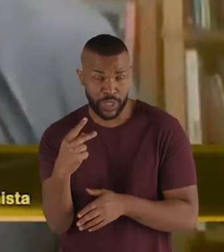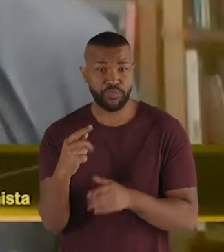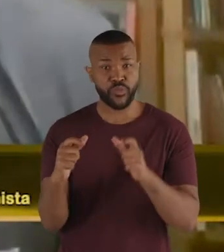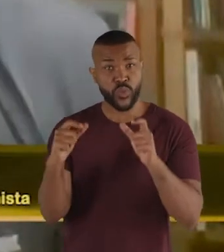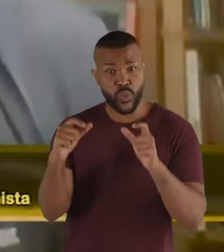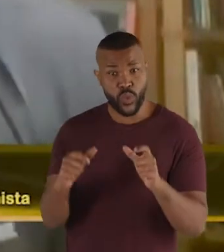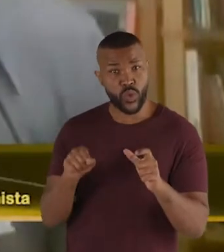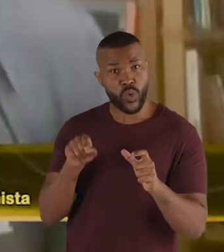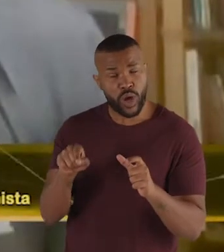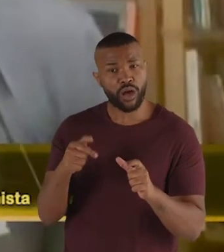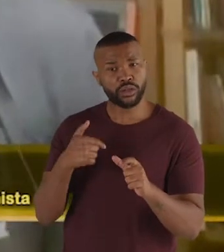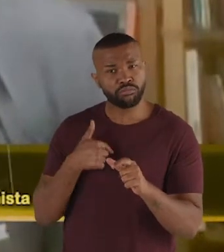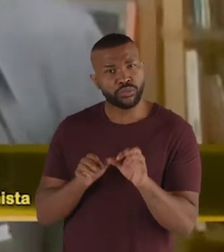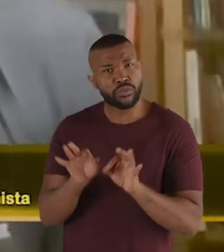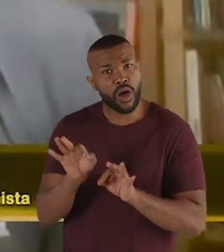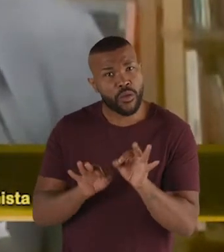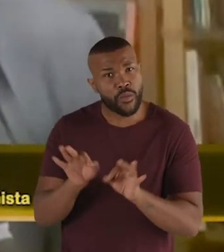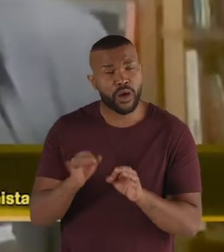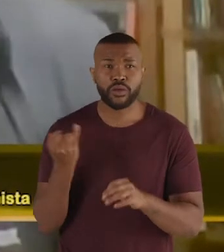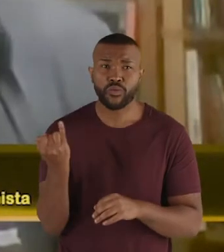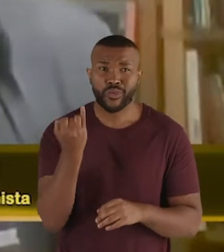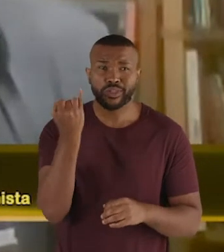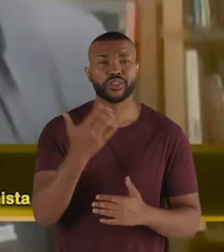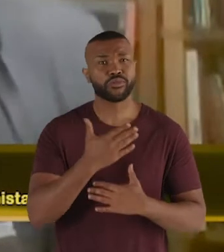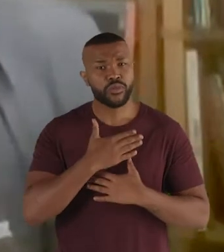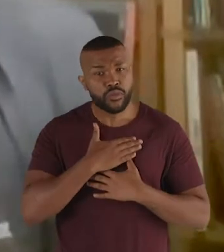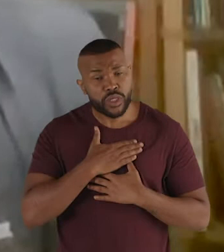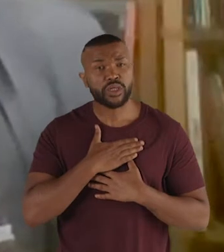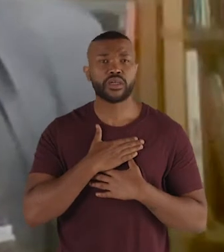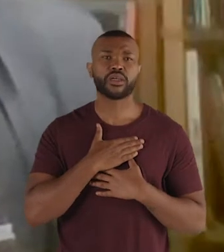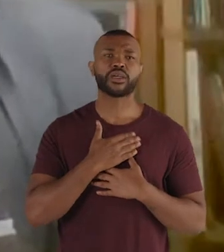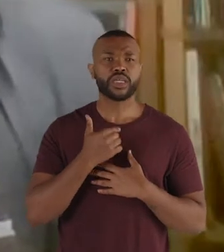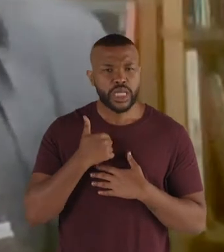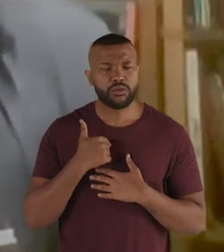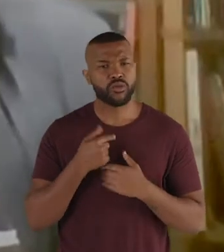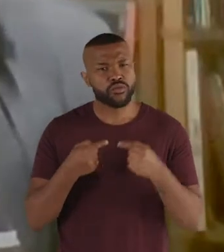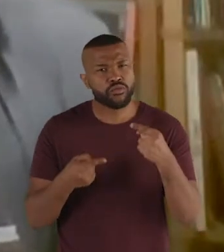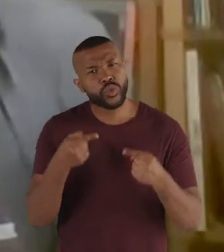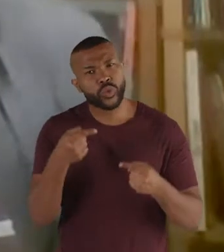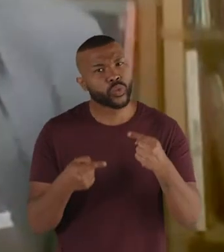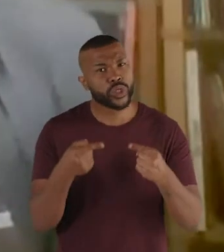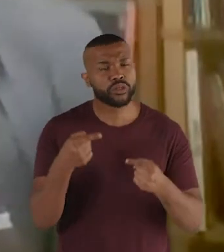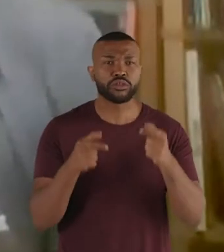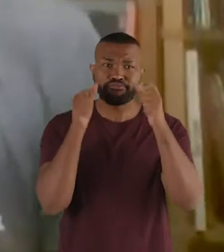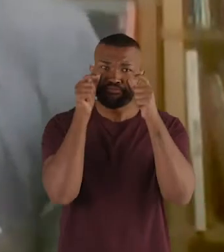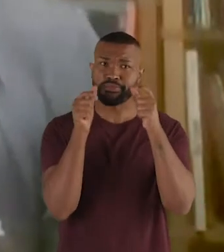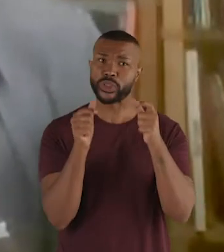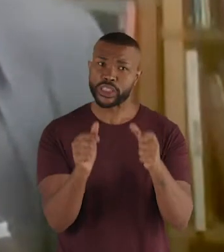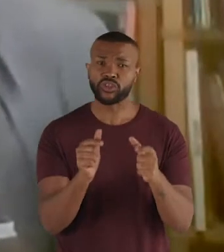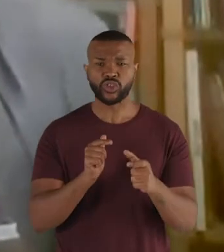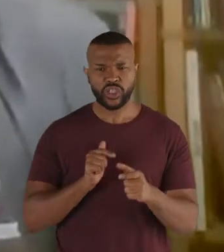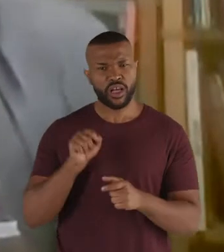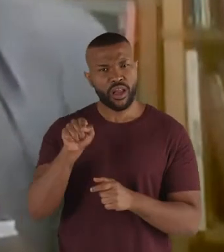esse espaço, ele foi um espaço de formação muito importante para mim, de formação política, não é? Muito